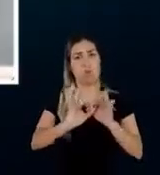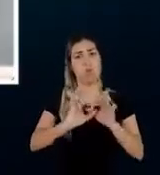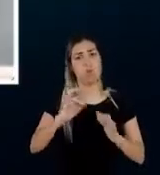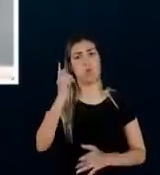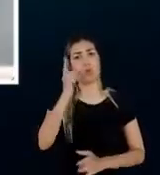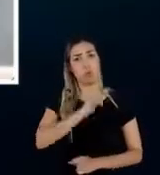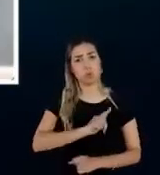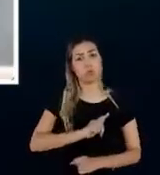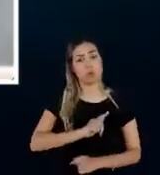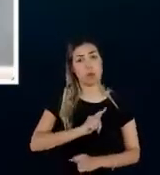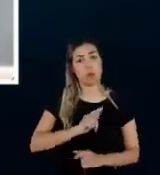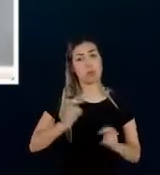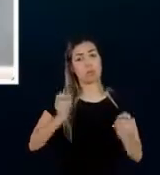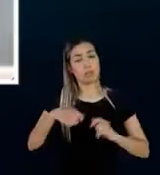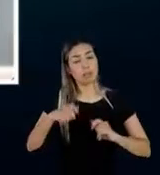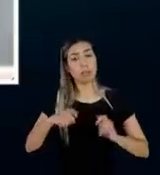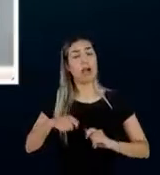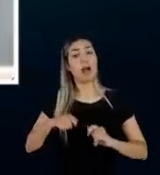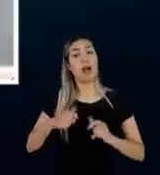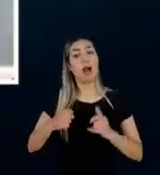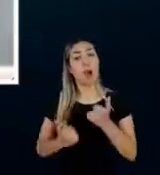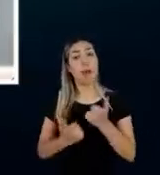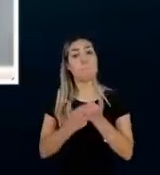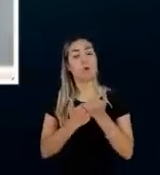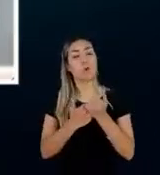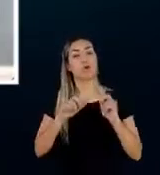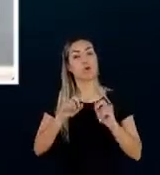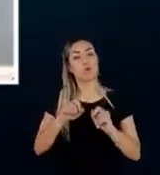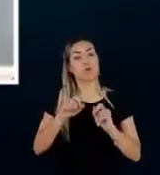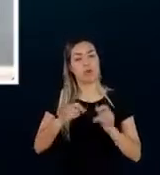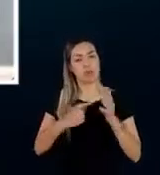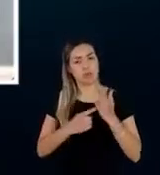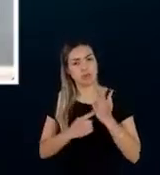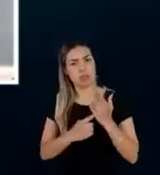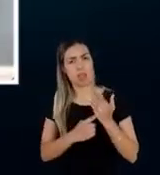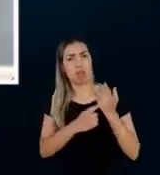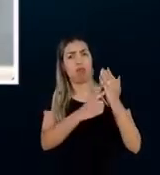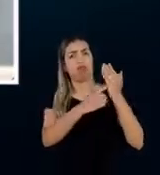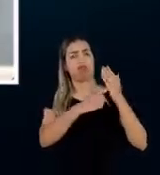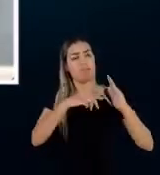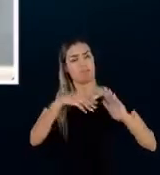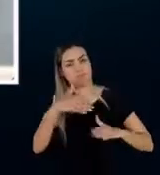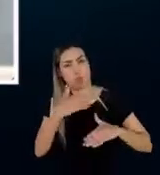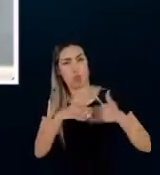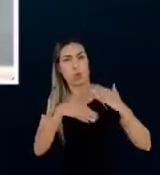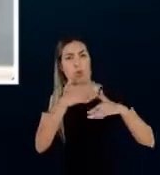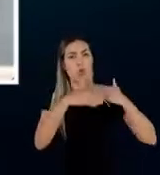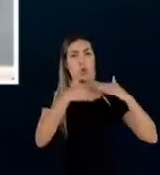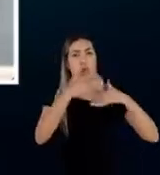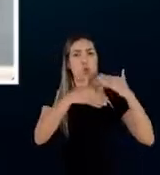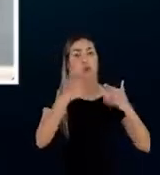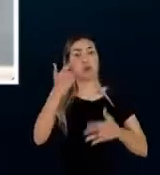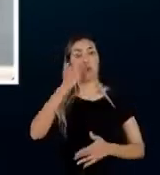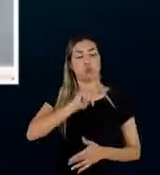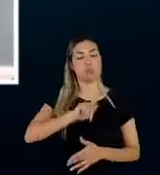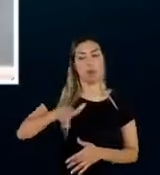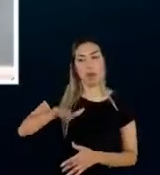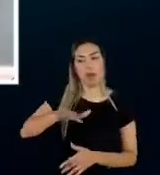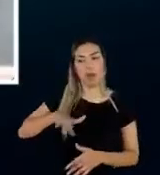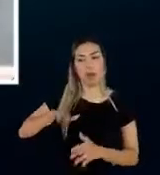e que contribua, né, com o desenvolvimento de tecnologias que possam ser usadas no setor